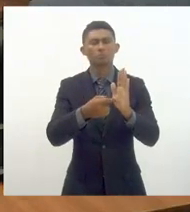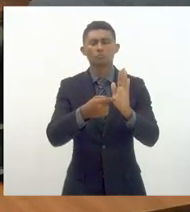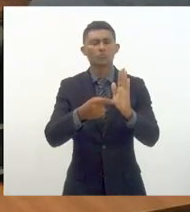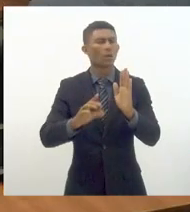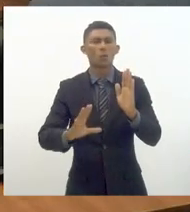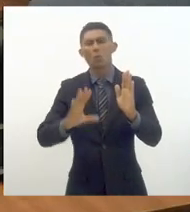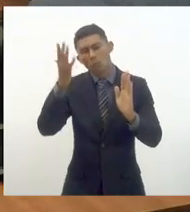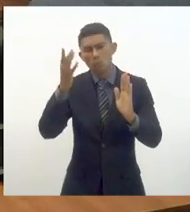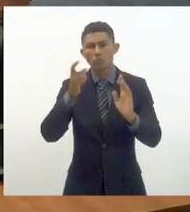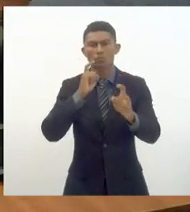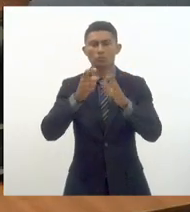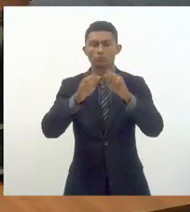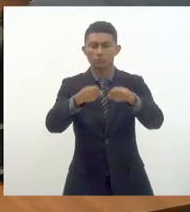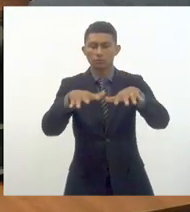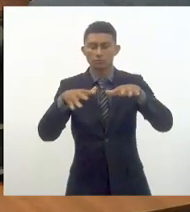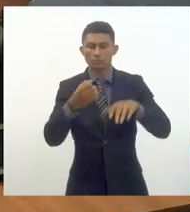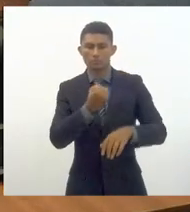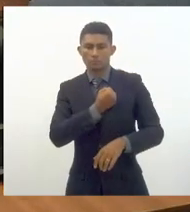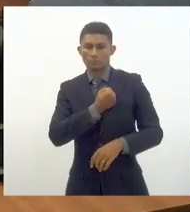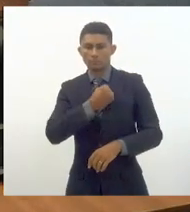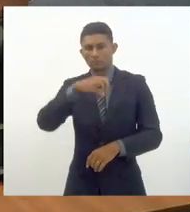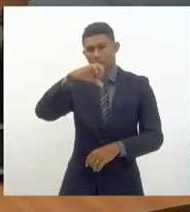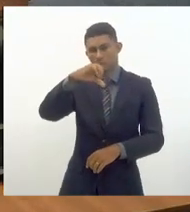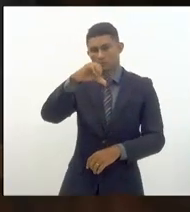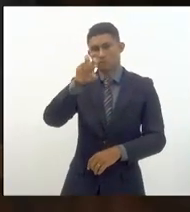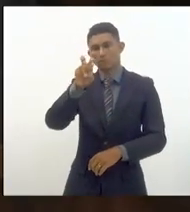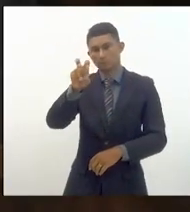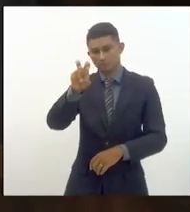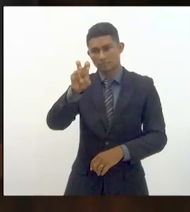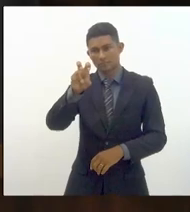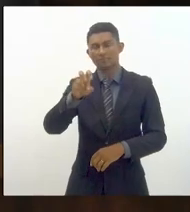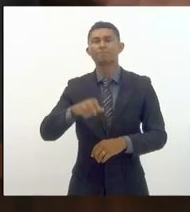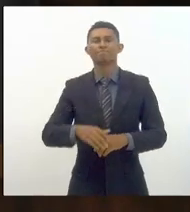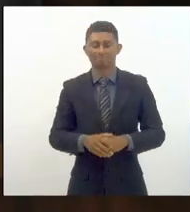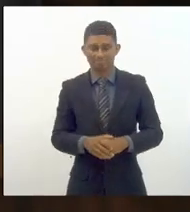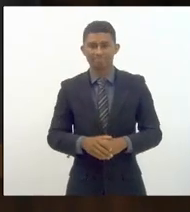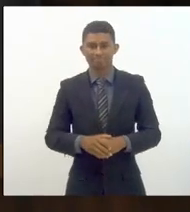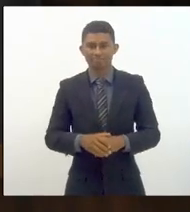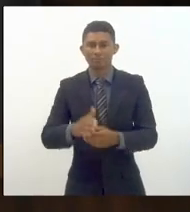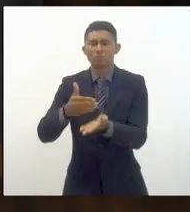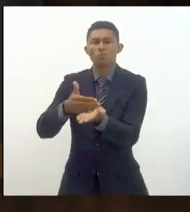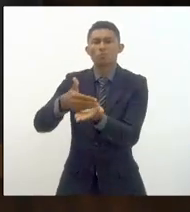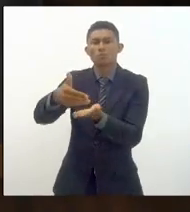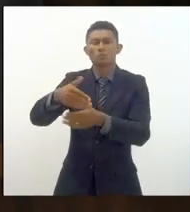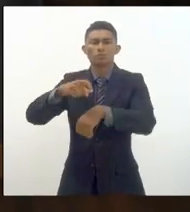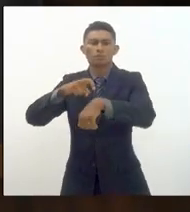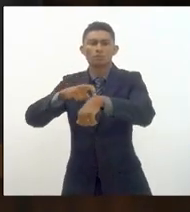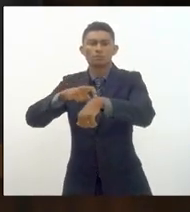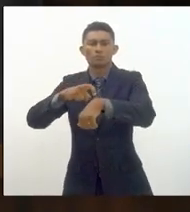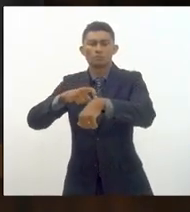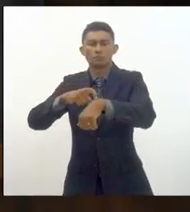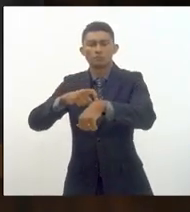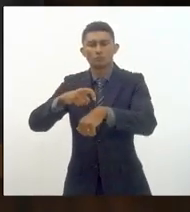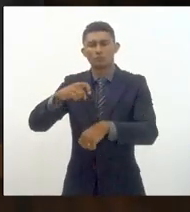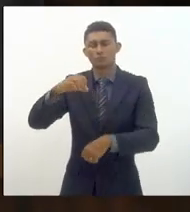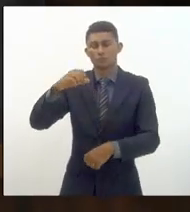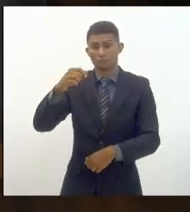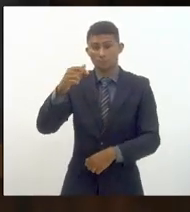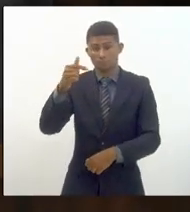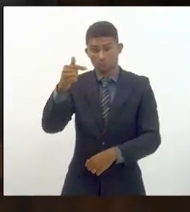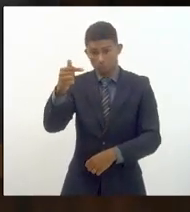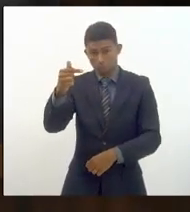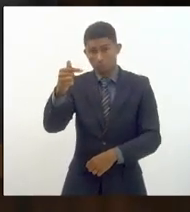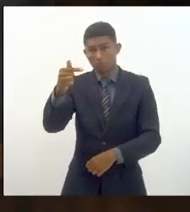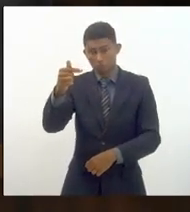na 95ª sessão extraordinária que iniciada as